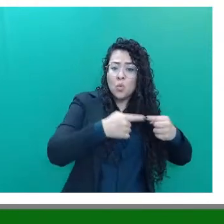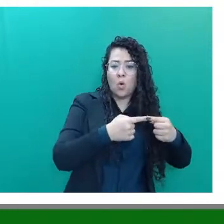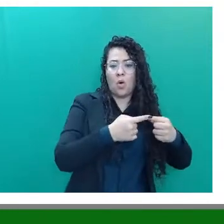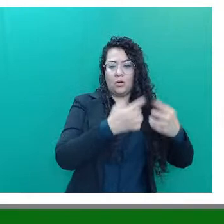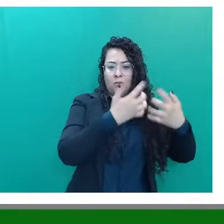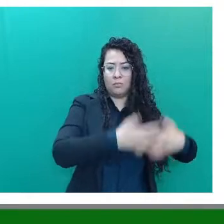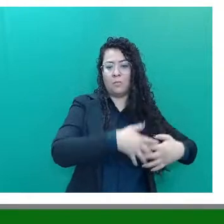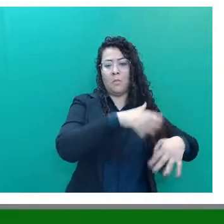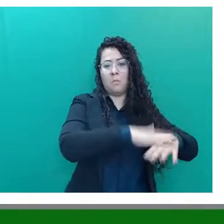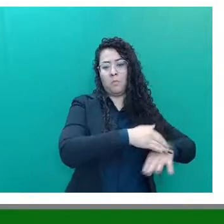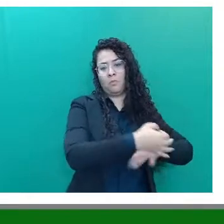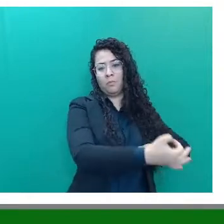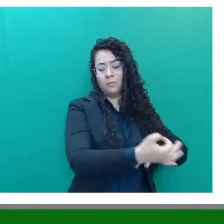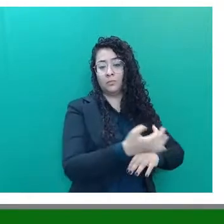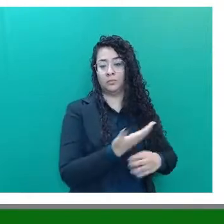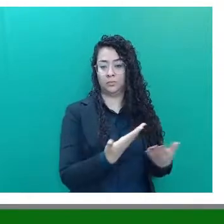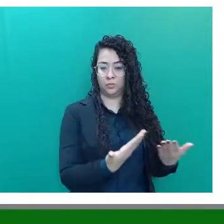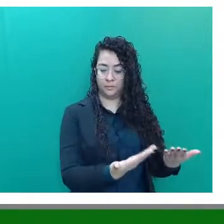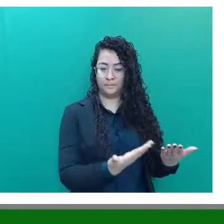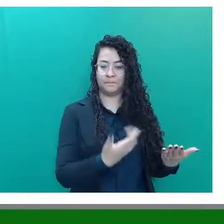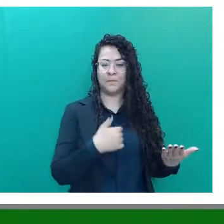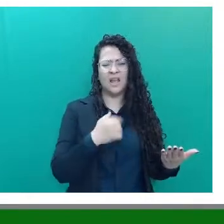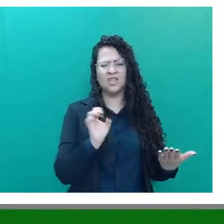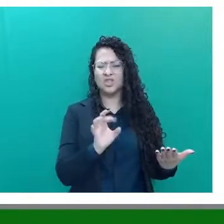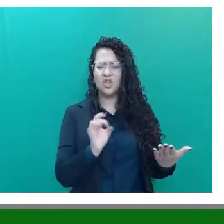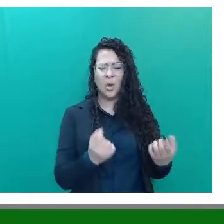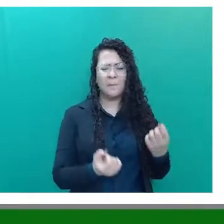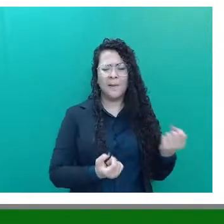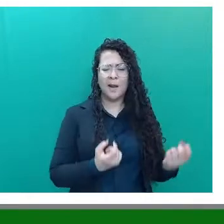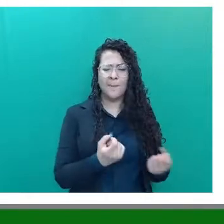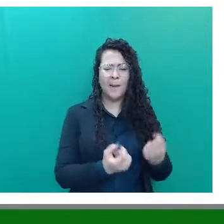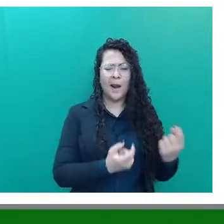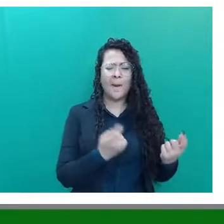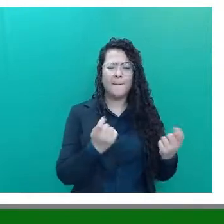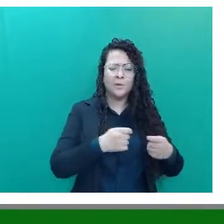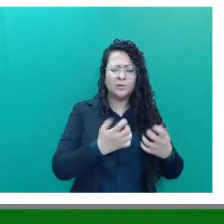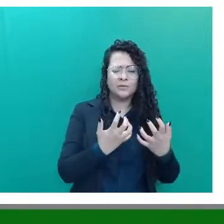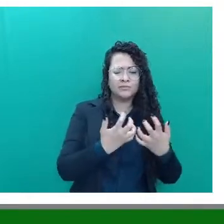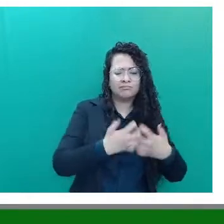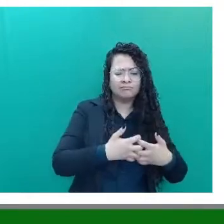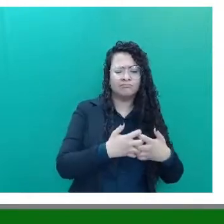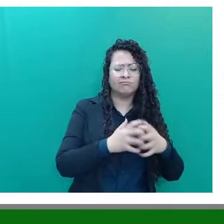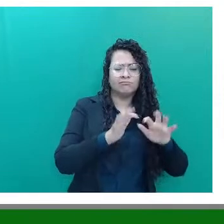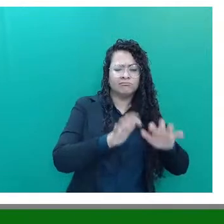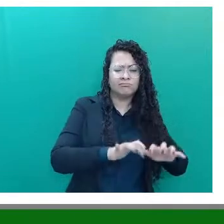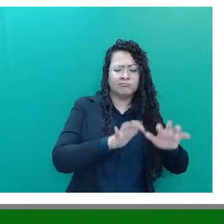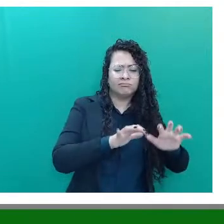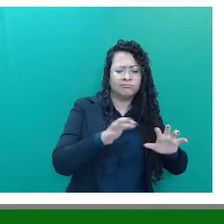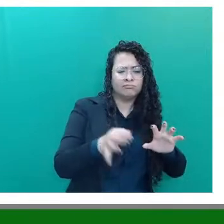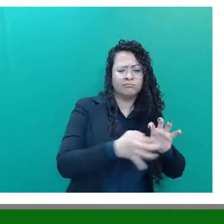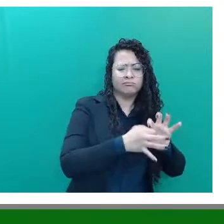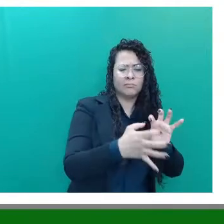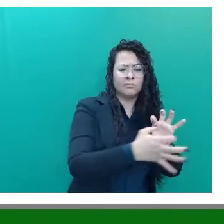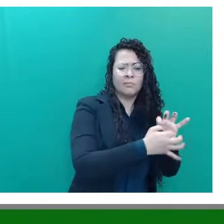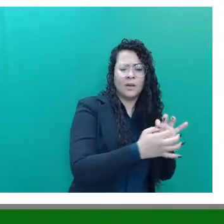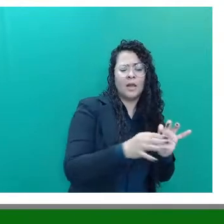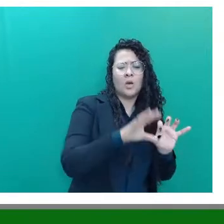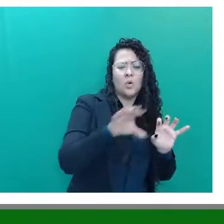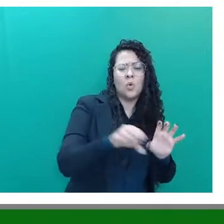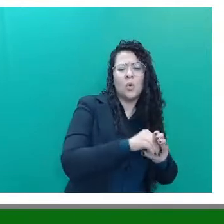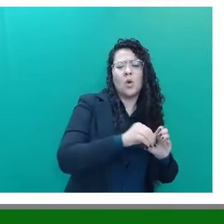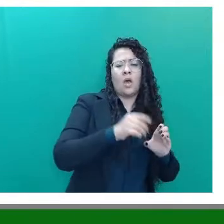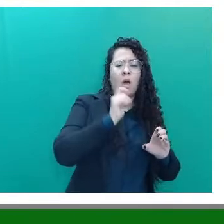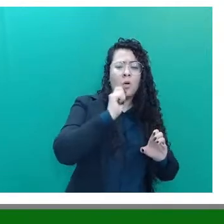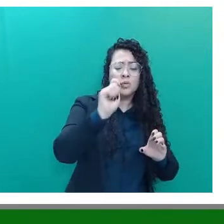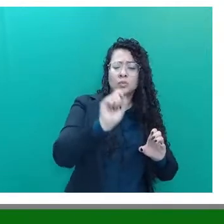minha contribuição é assim, olha, alguns pontinhos aqui você pode amarrar melhor, você pode trazer mais um autor aqui e ali, tá? Só